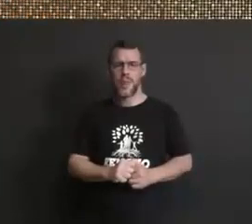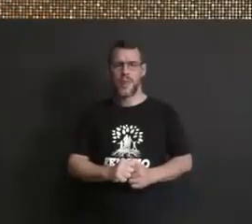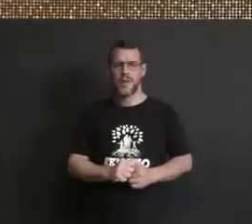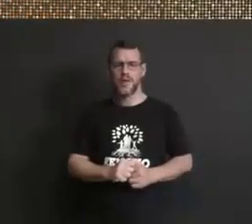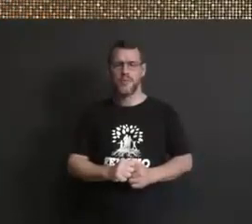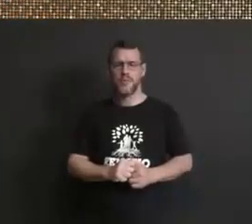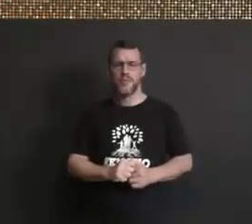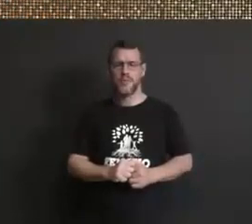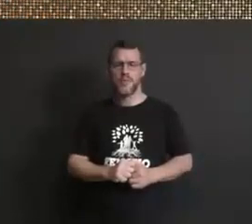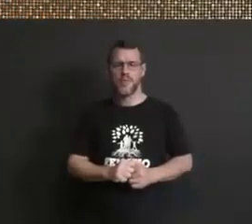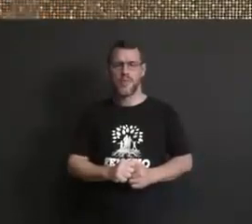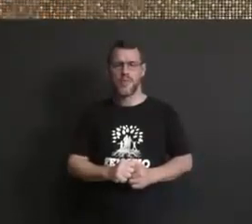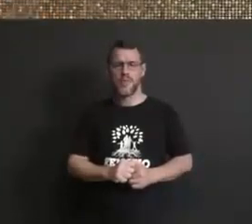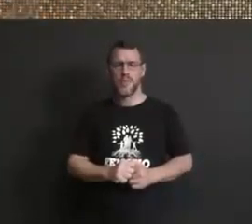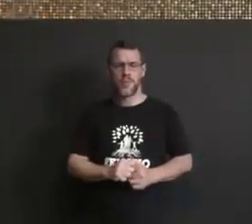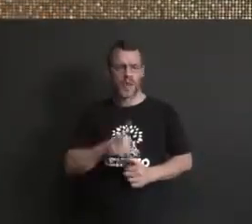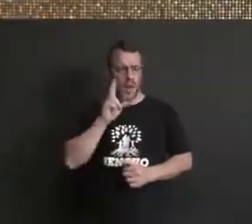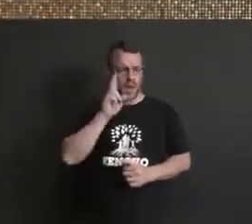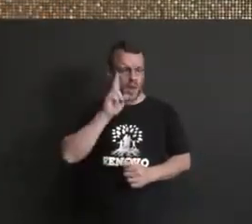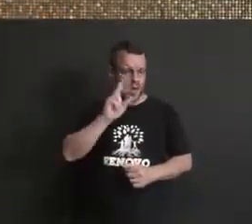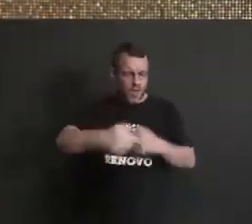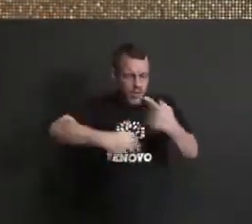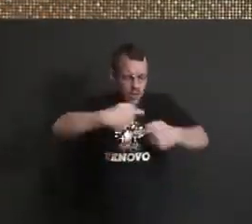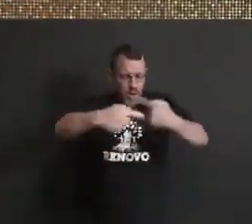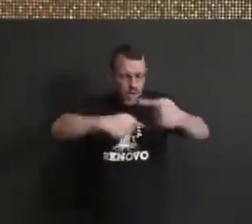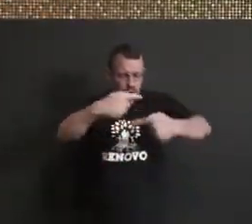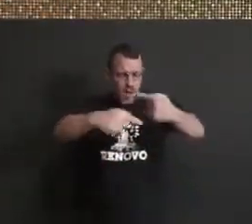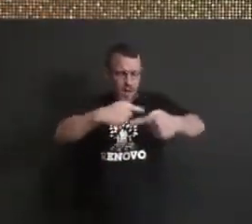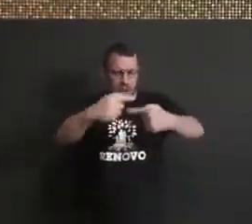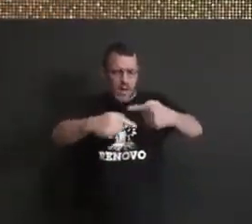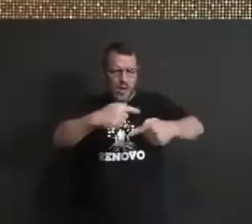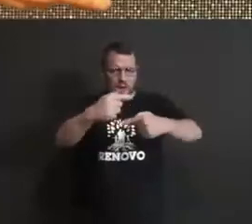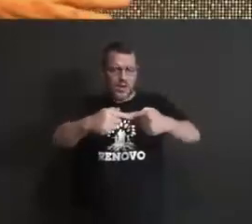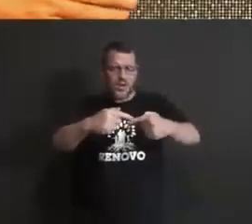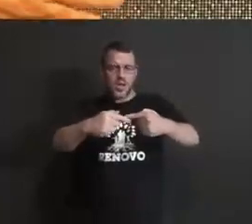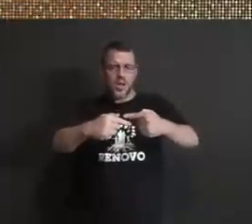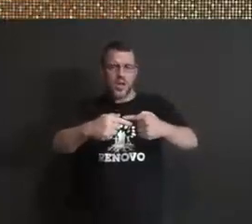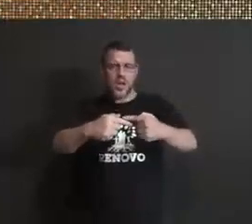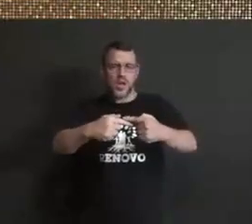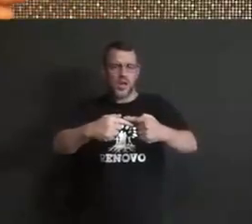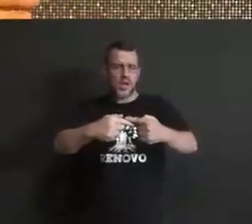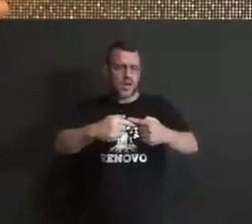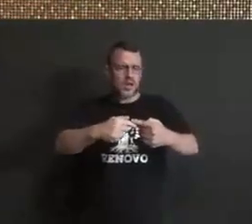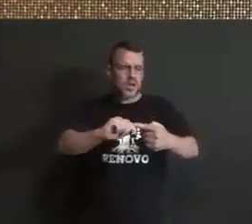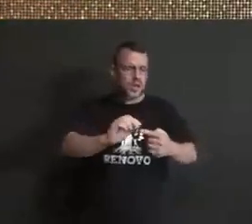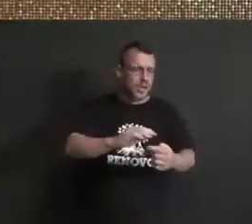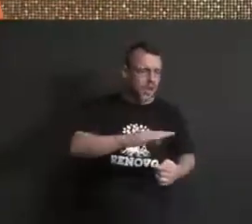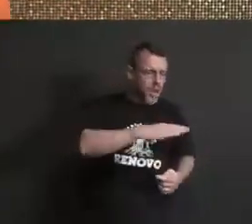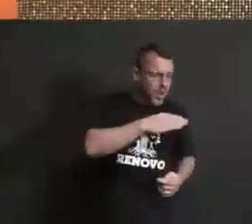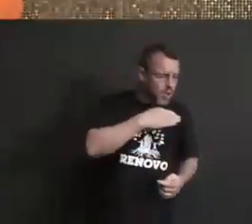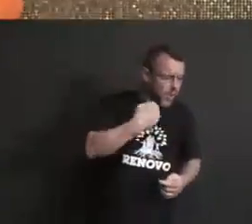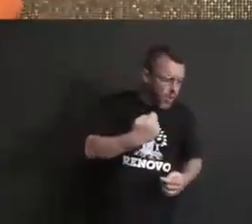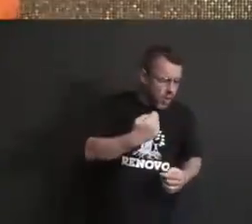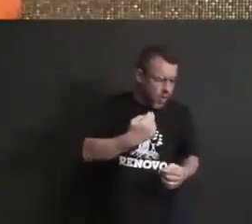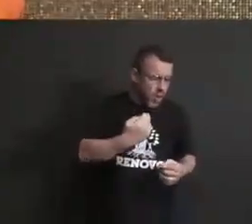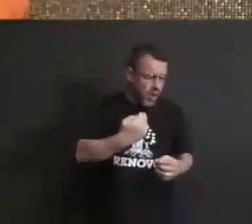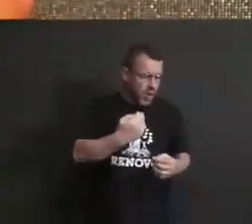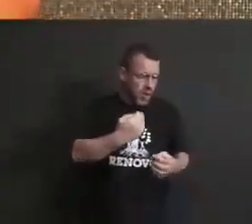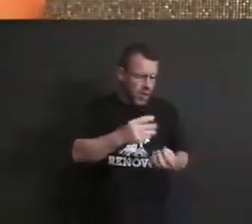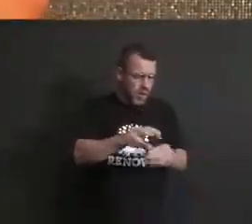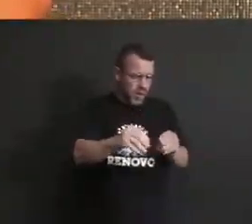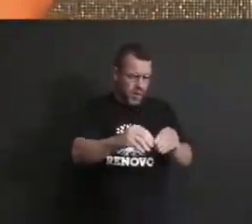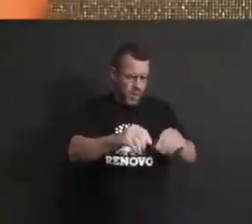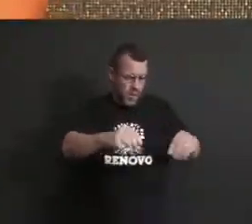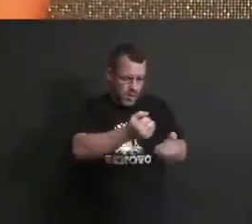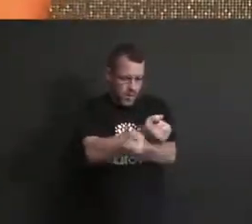prometida, ele viu uma geração que saiu no Egito, que não entendeu a visão e que foi morrendo no deserto, e nesse